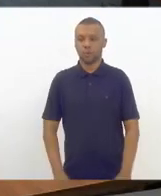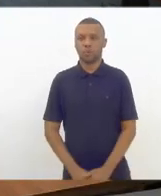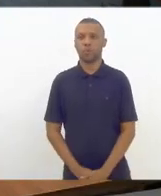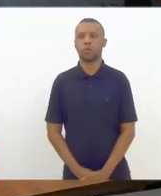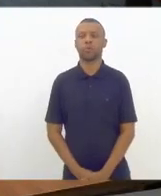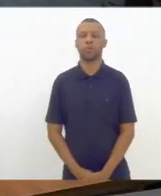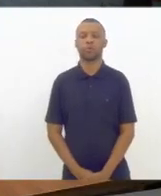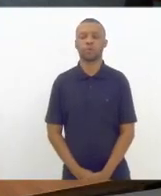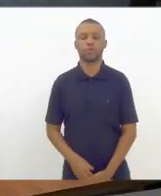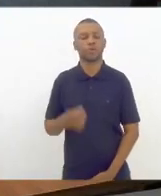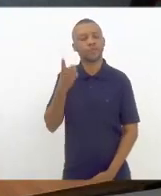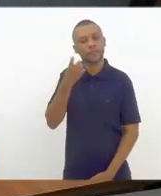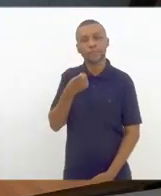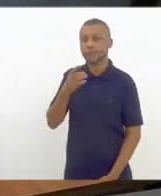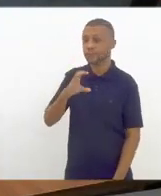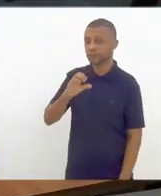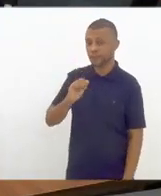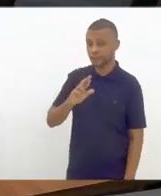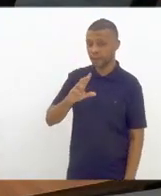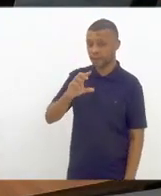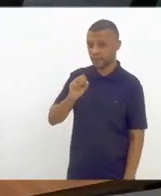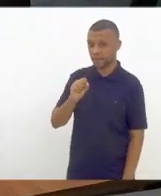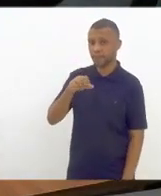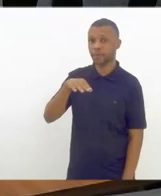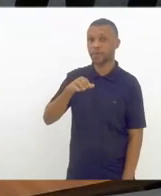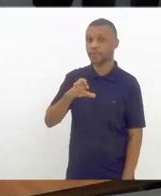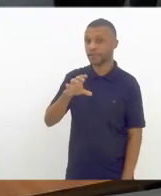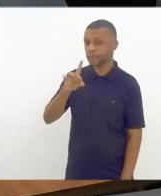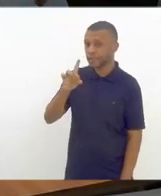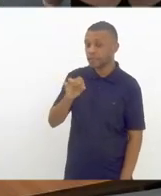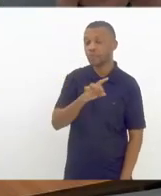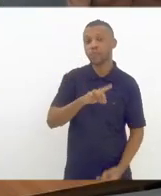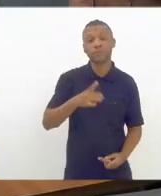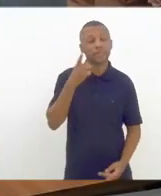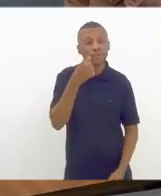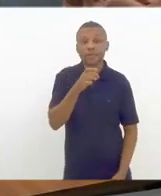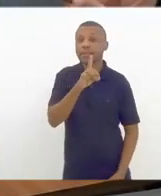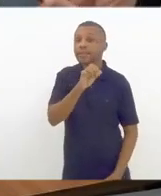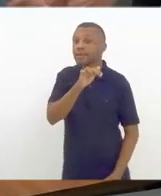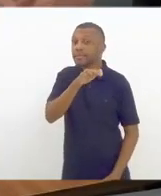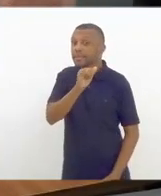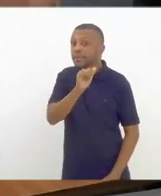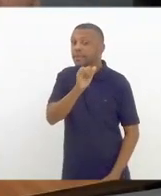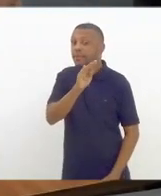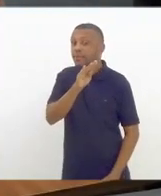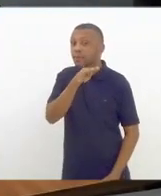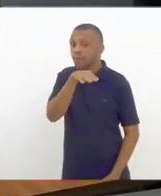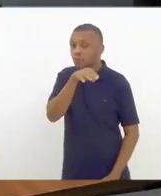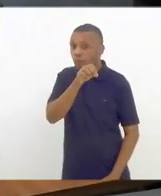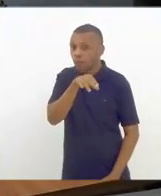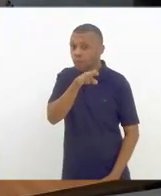Deputado Carlos Macedo, deputada Dani Monteiro,